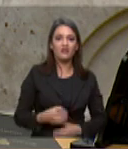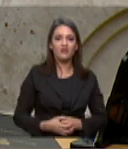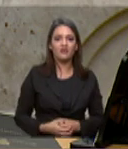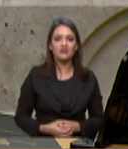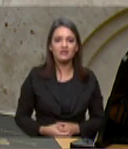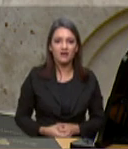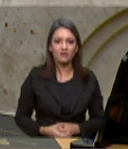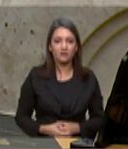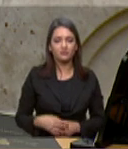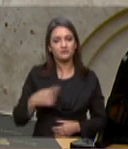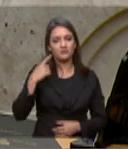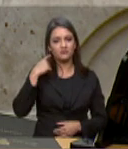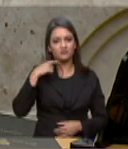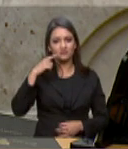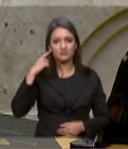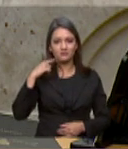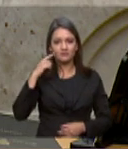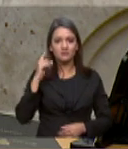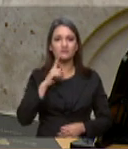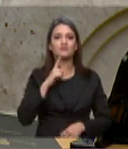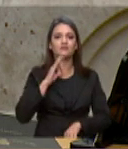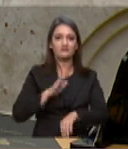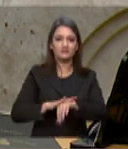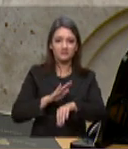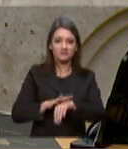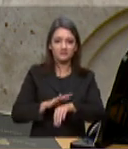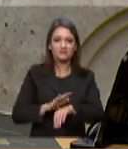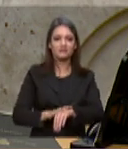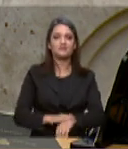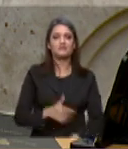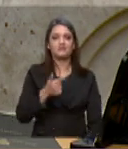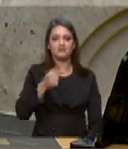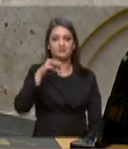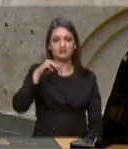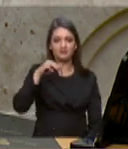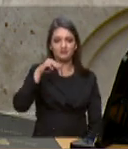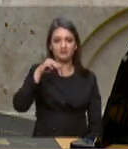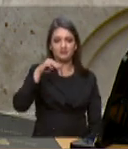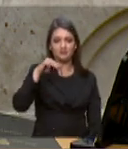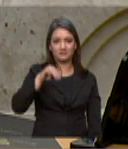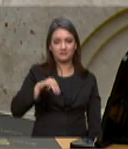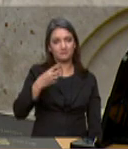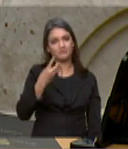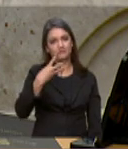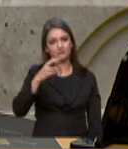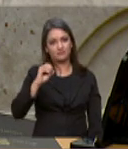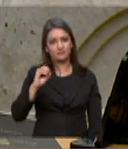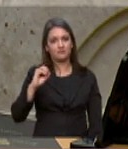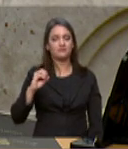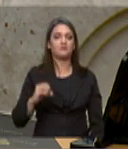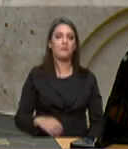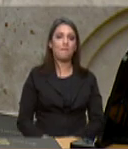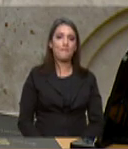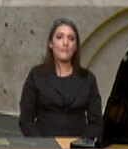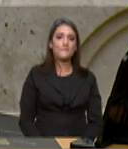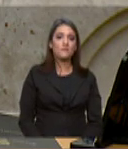Eloy Amado, que disporá do tempo regimental de 7 minutos e meio.